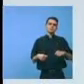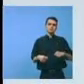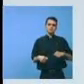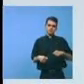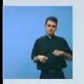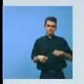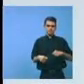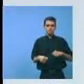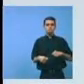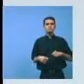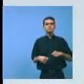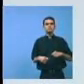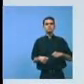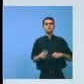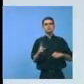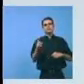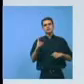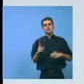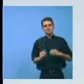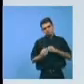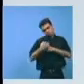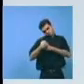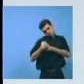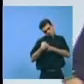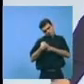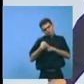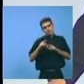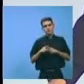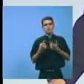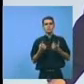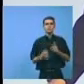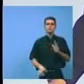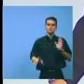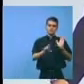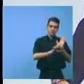Não encobri-las, apresentá-las, diz Paulo aí no versículo 6,